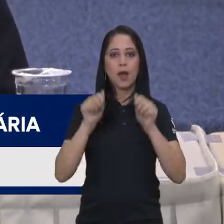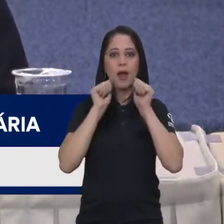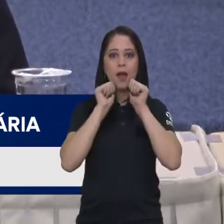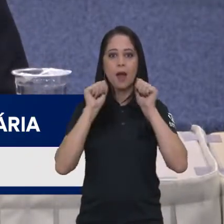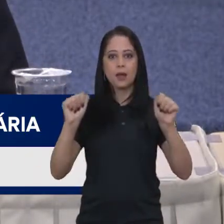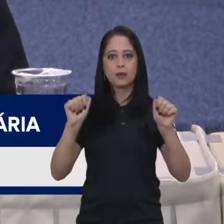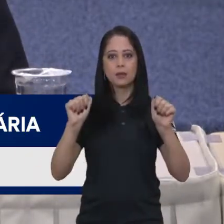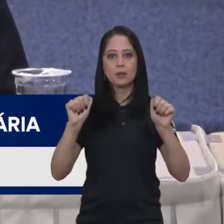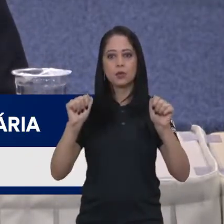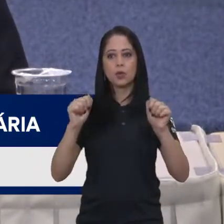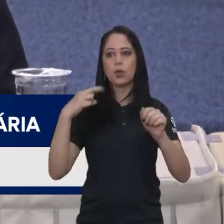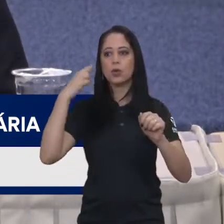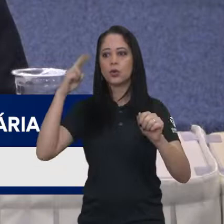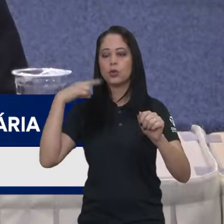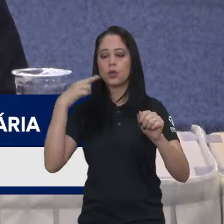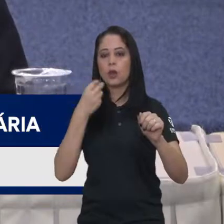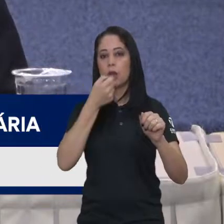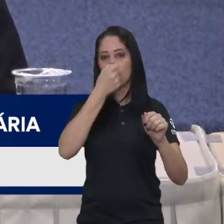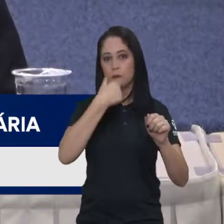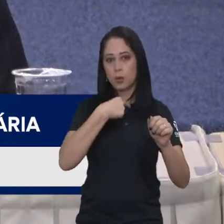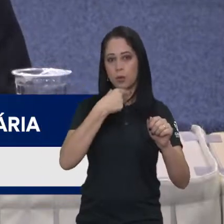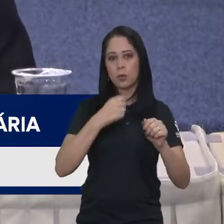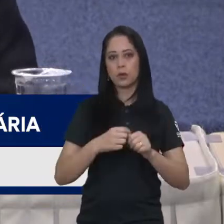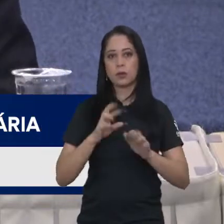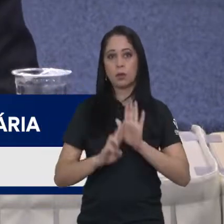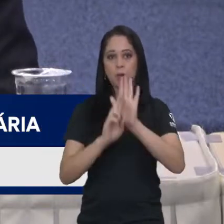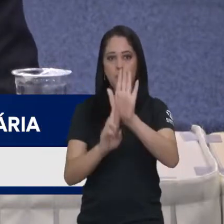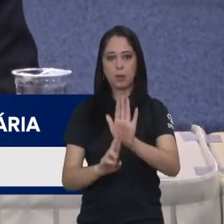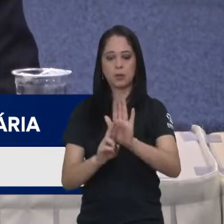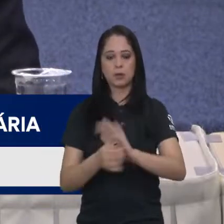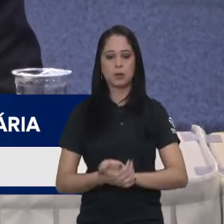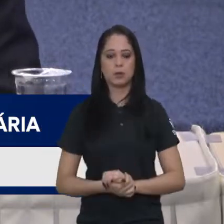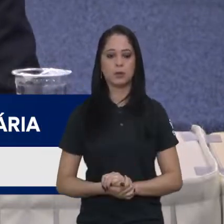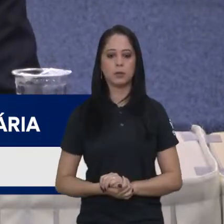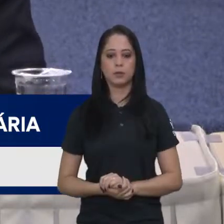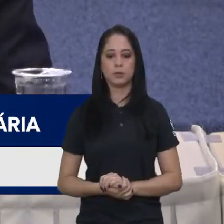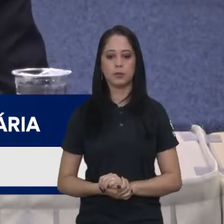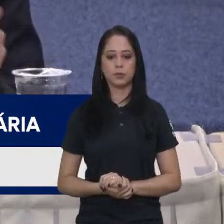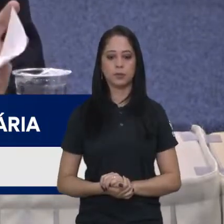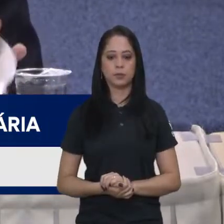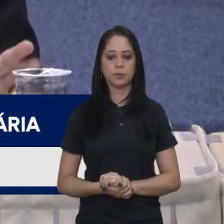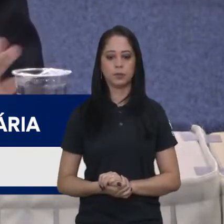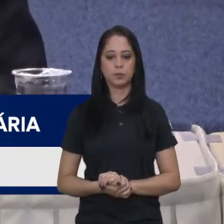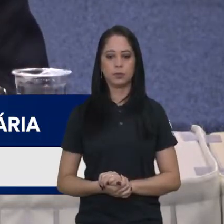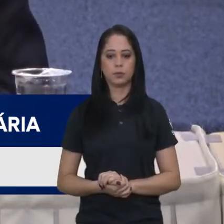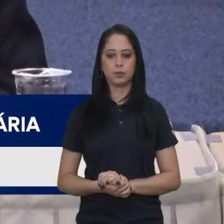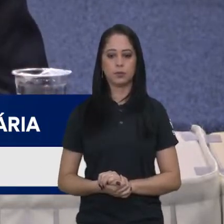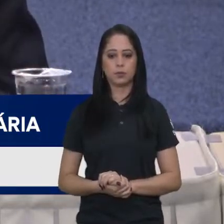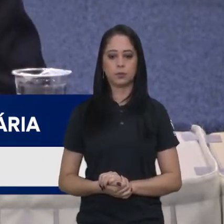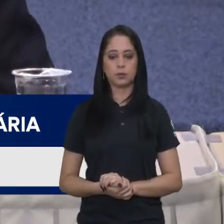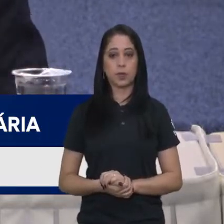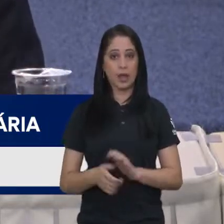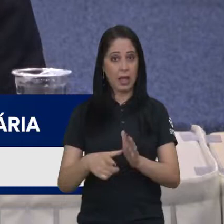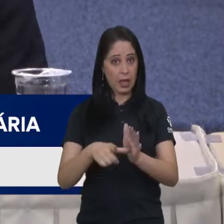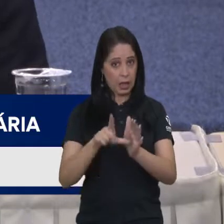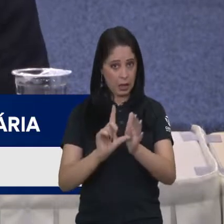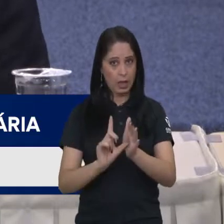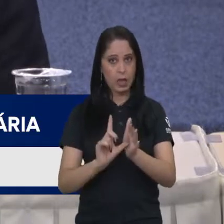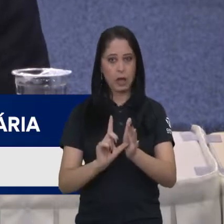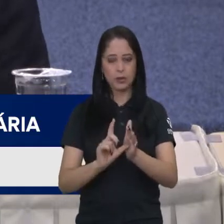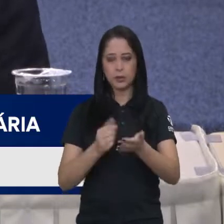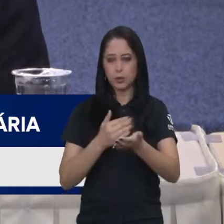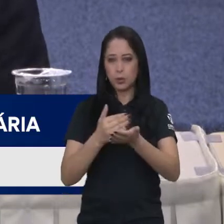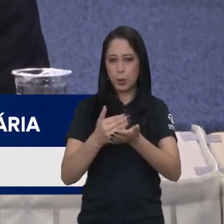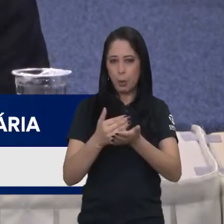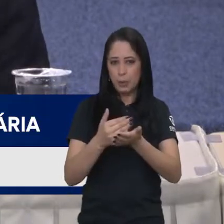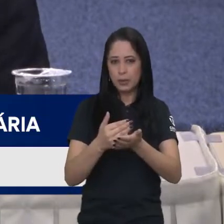o assessor do vereador Roberto Chagas, Robson Bispo, representando. Eu vou, antes de